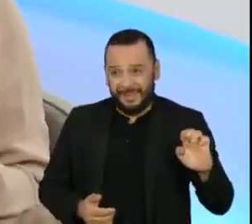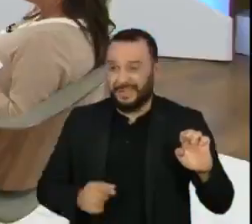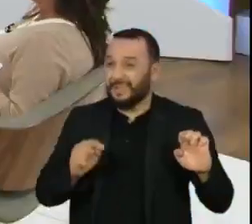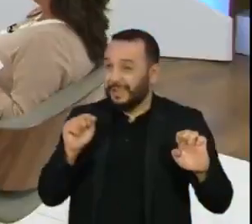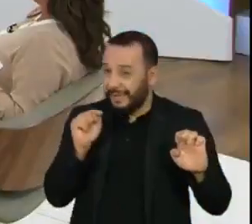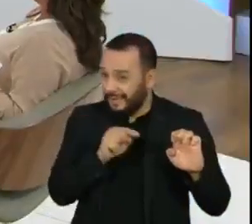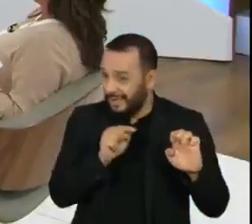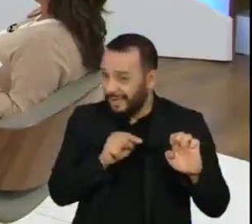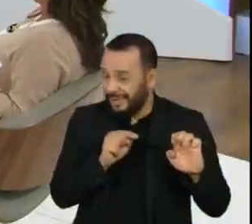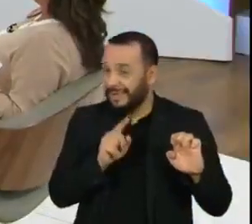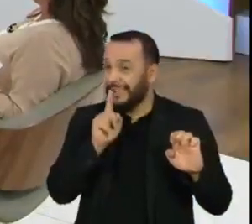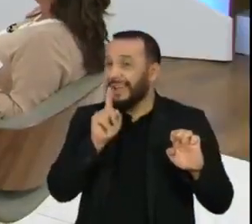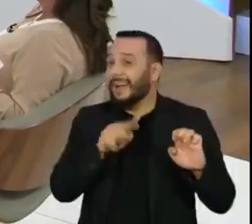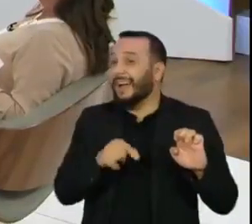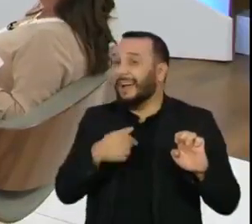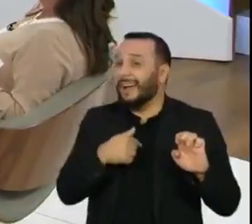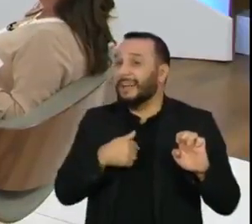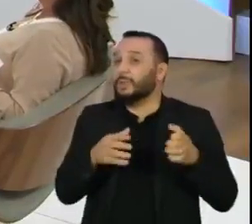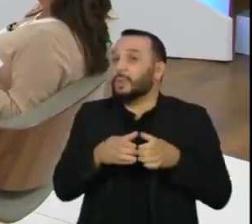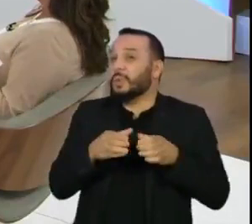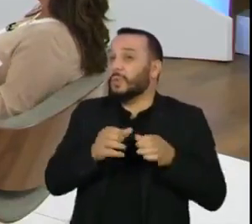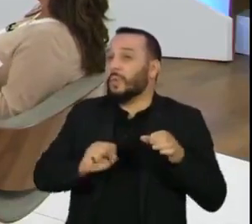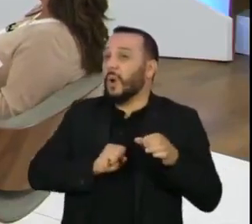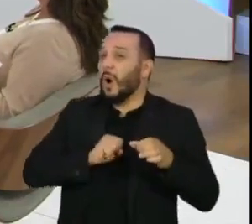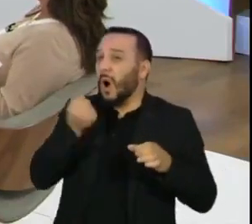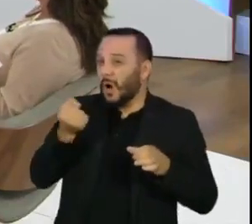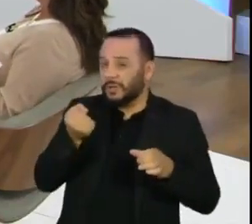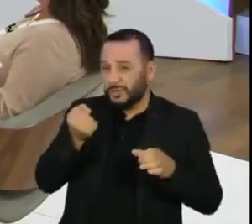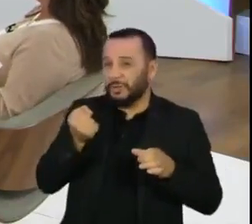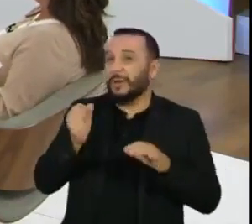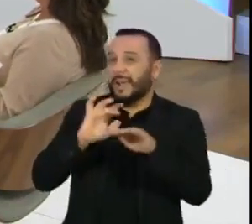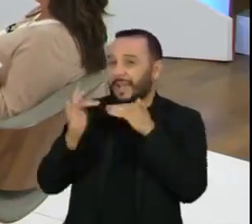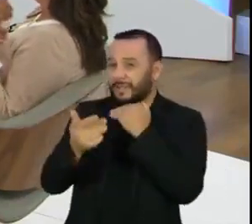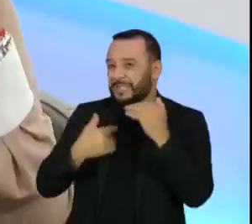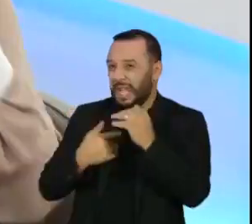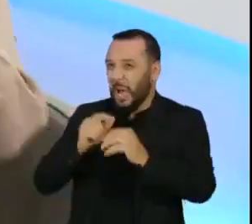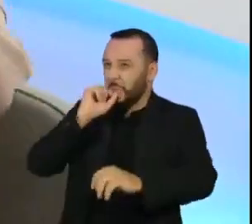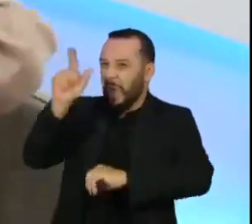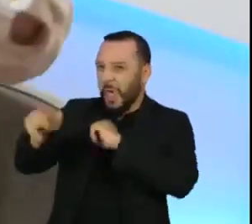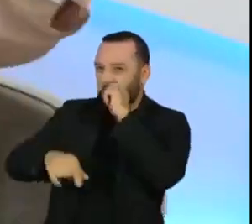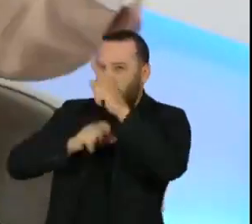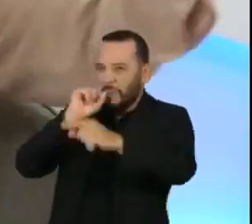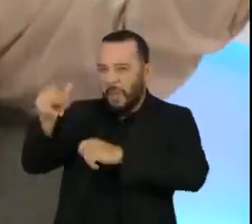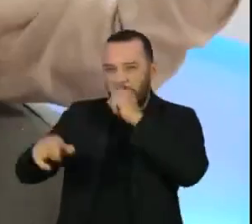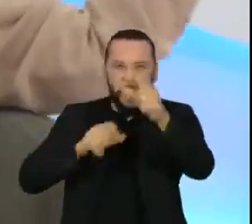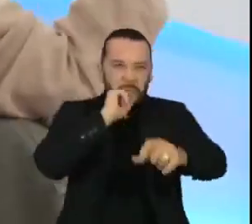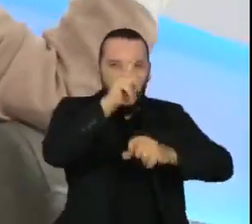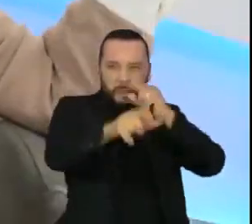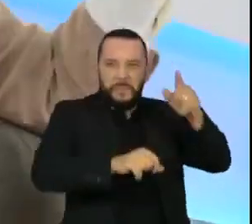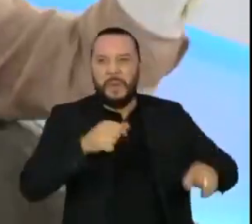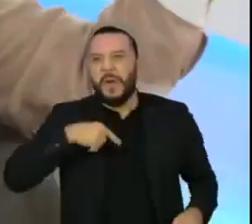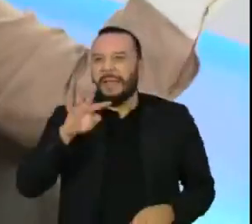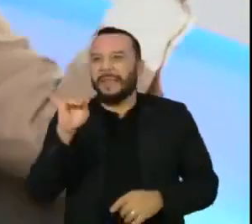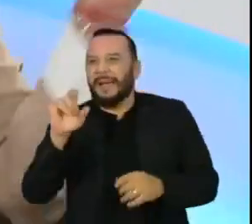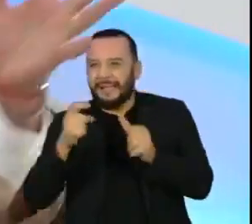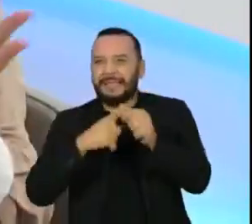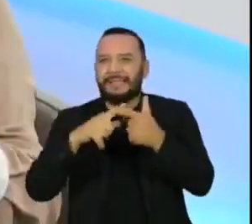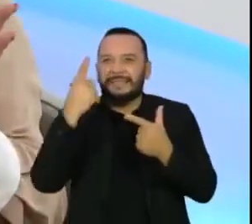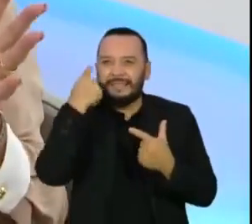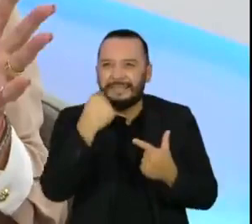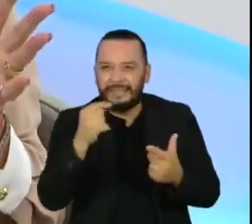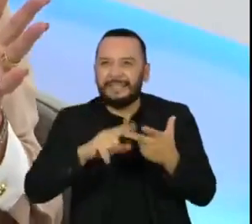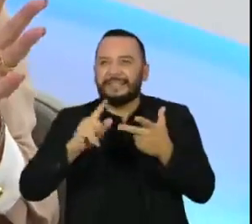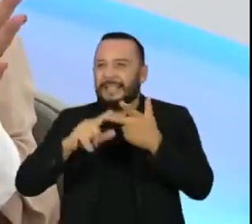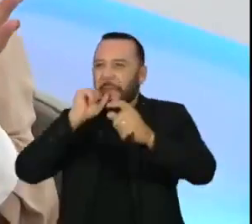do gabinete do óleo é assim que as pessoas chamam ele né que vive nas redes sociais atacando a minha você a Taís a Patrícia